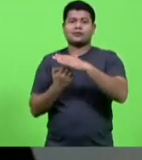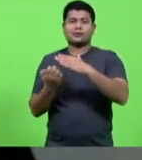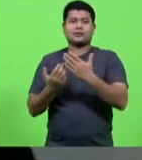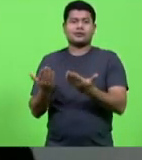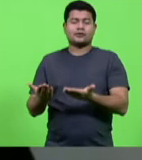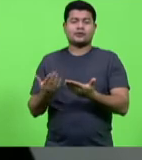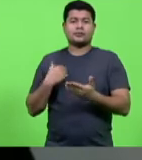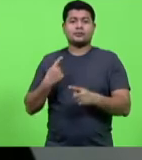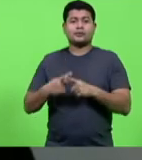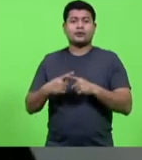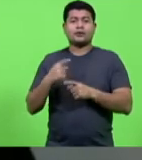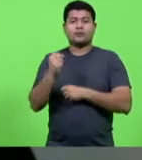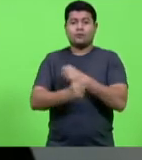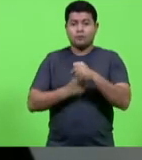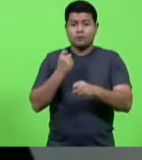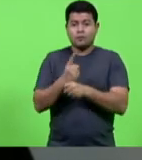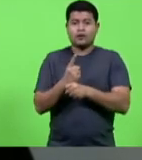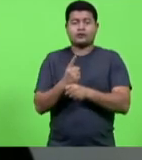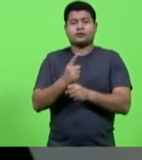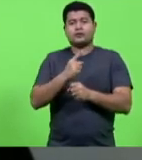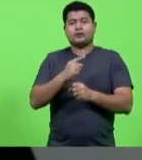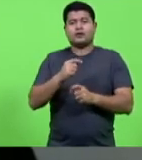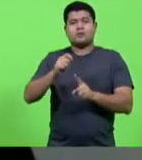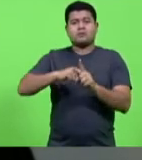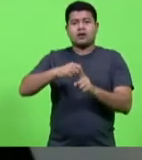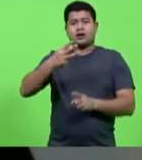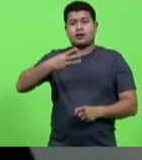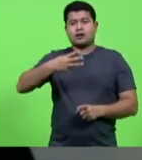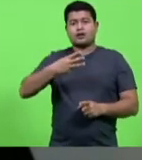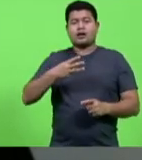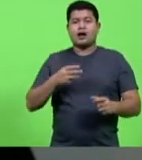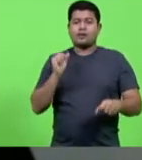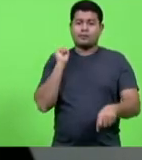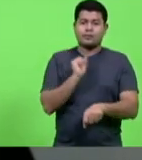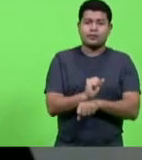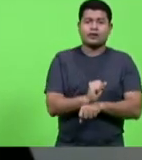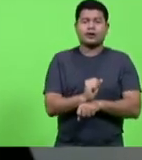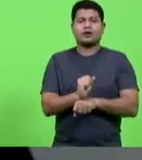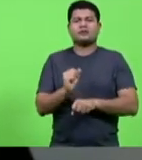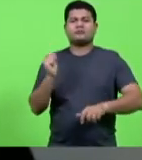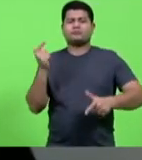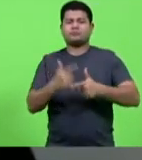1 ano e 3 meses de pandemia, com recessão, com crise, com